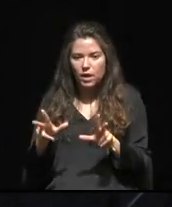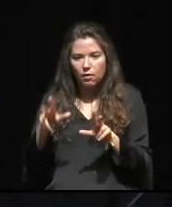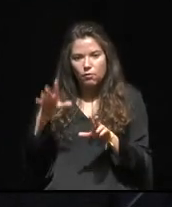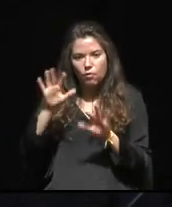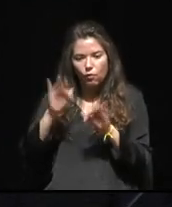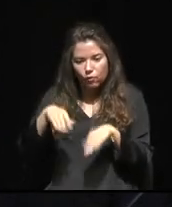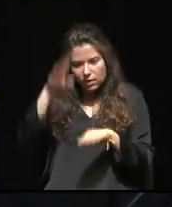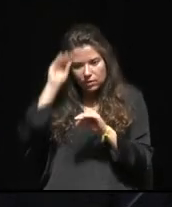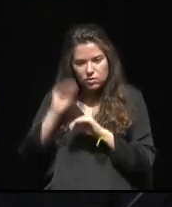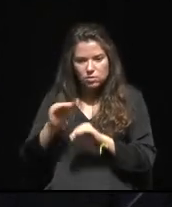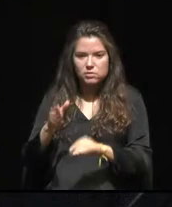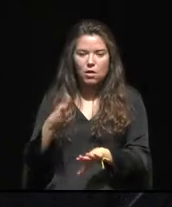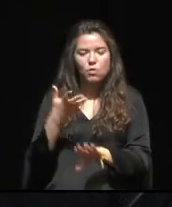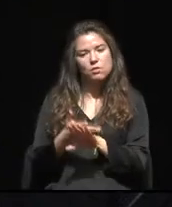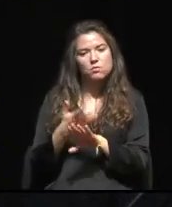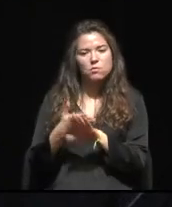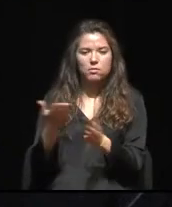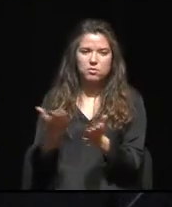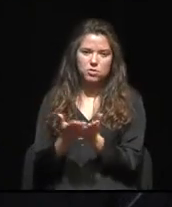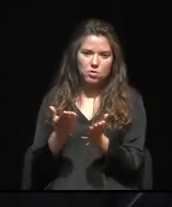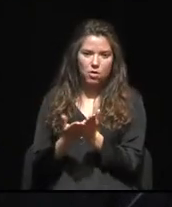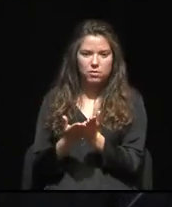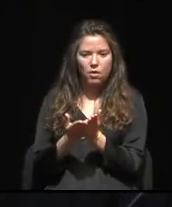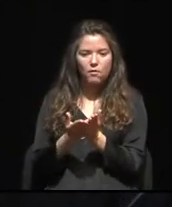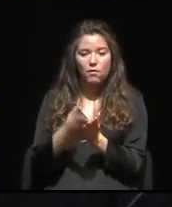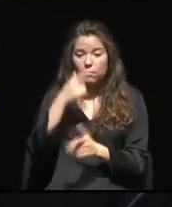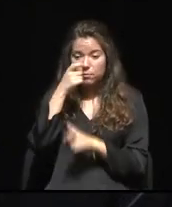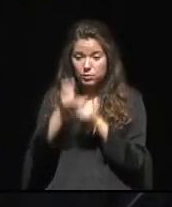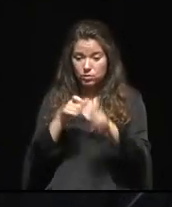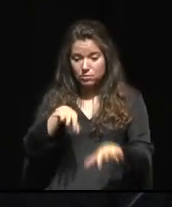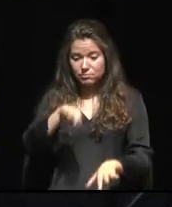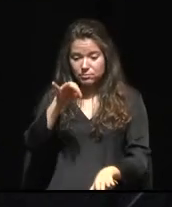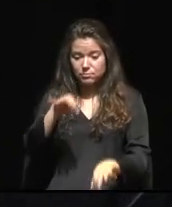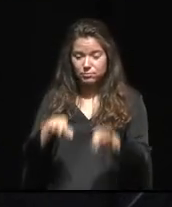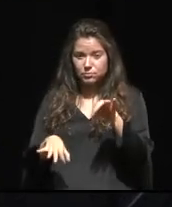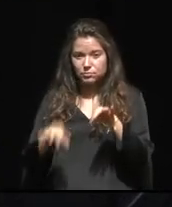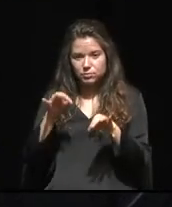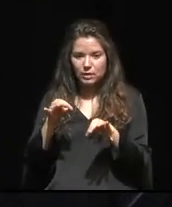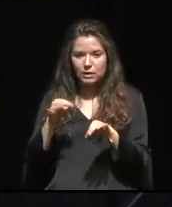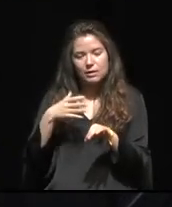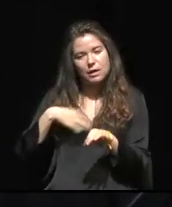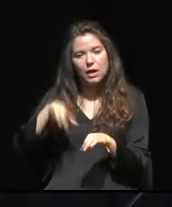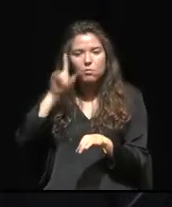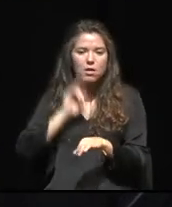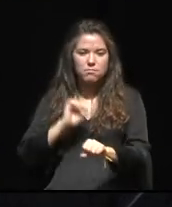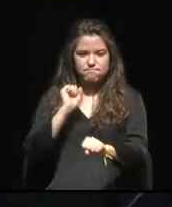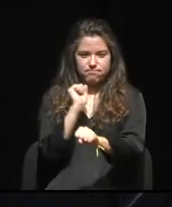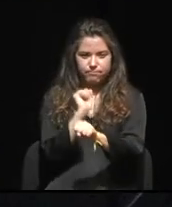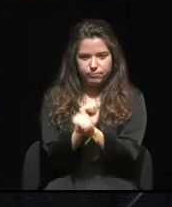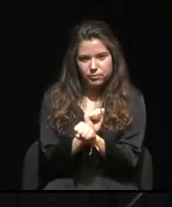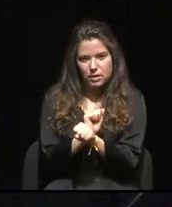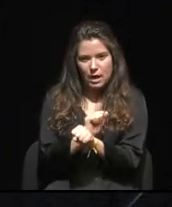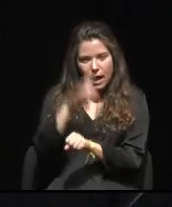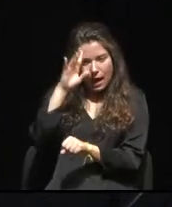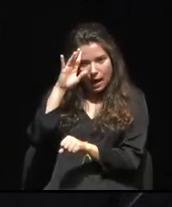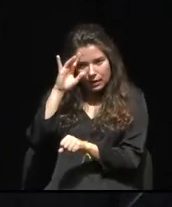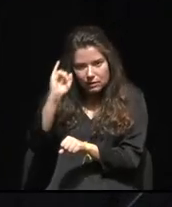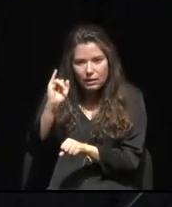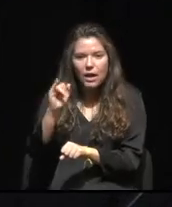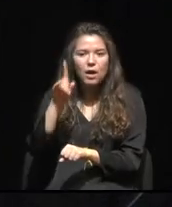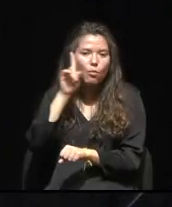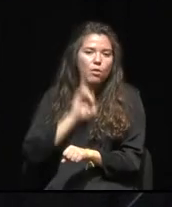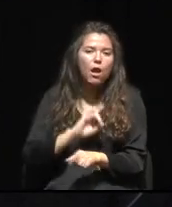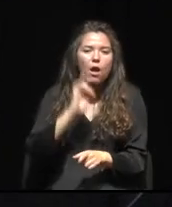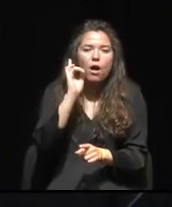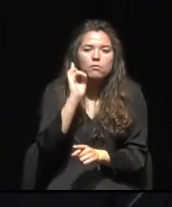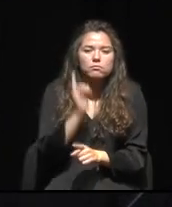sexual nas escolas ou seja foram eleitas pessoas que querem amarrar as mulheres a uma ideia do que é ser mulher mas